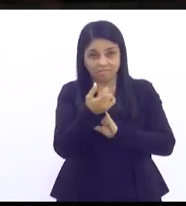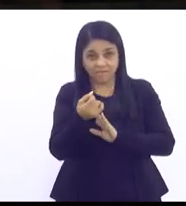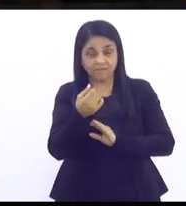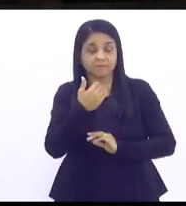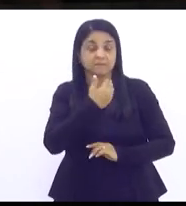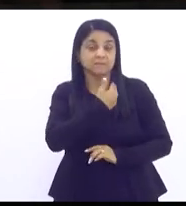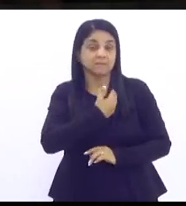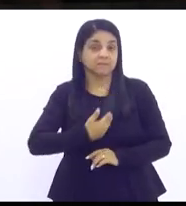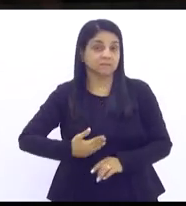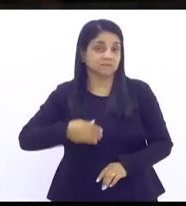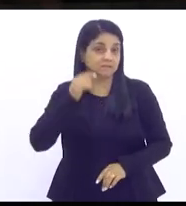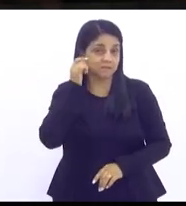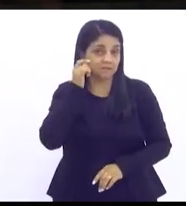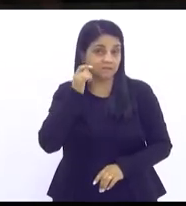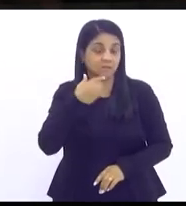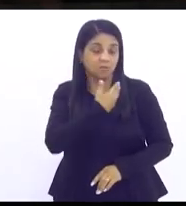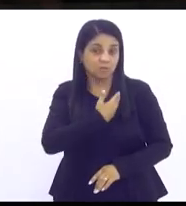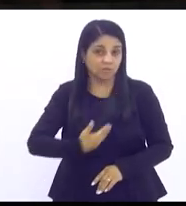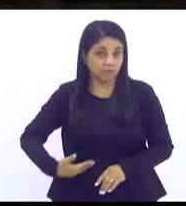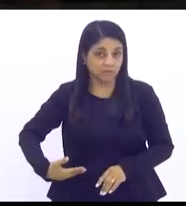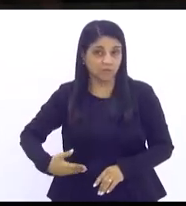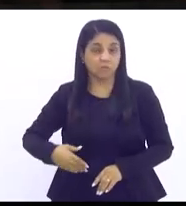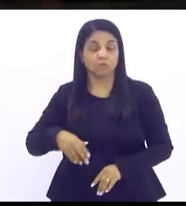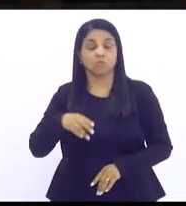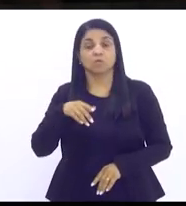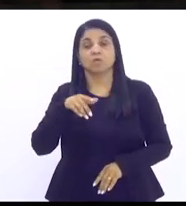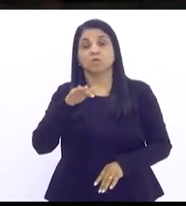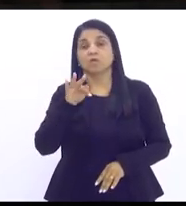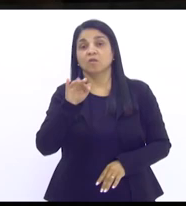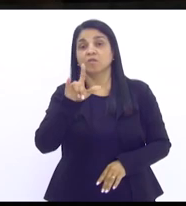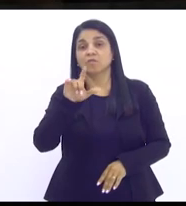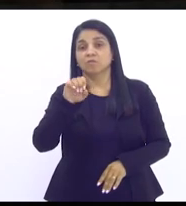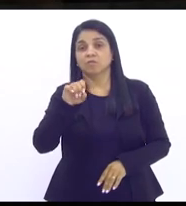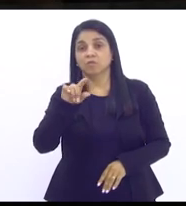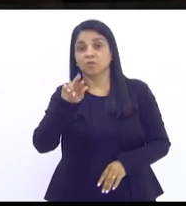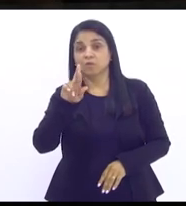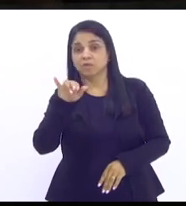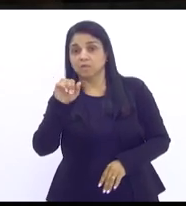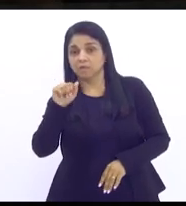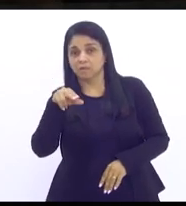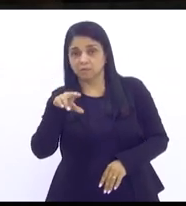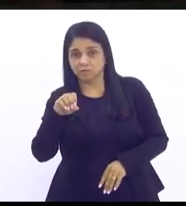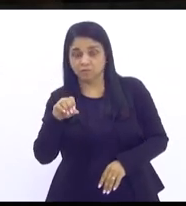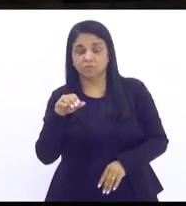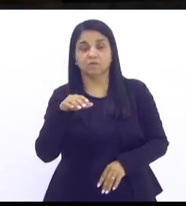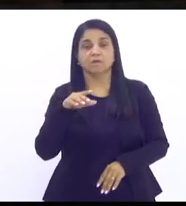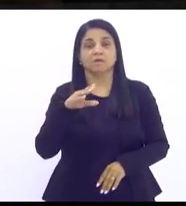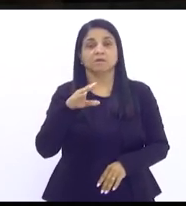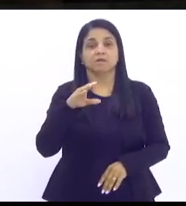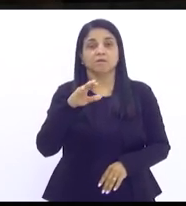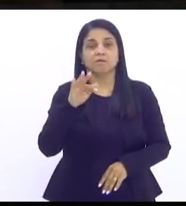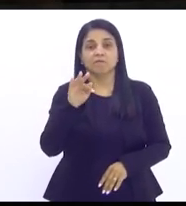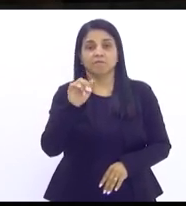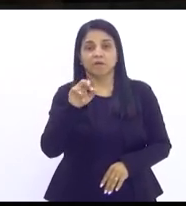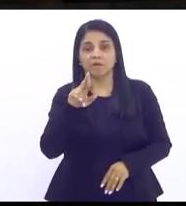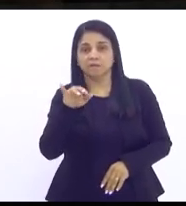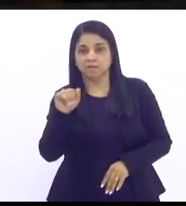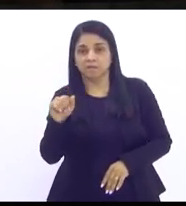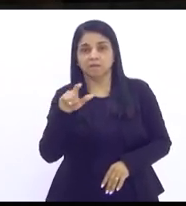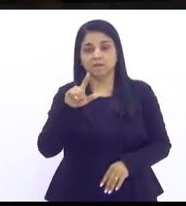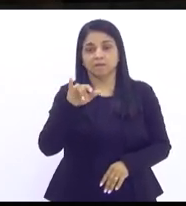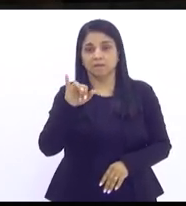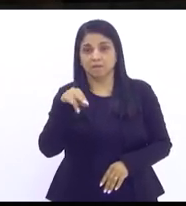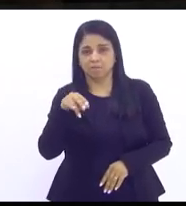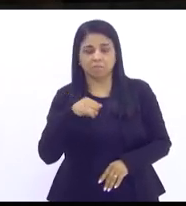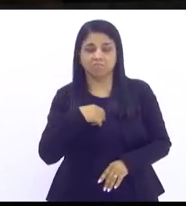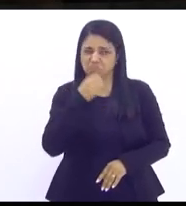nomeado, Floriano Faria Lima, Vossa Excelência não há de lembrar, porque o senhor era menino, ou não